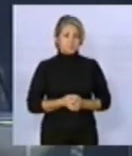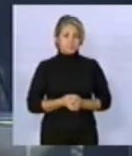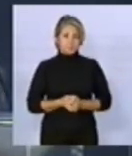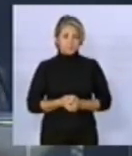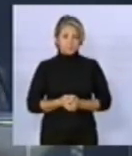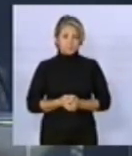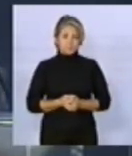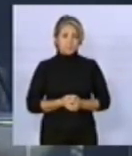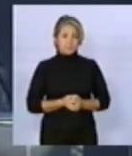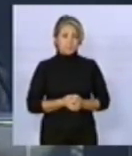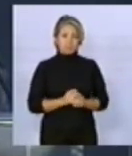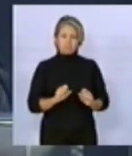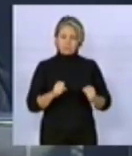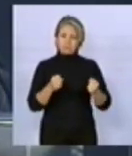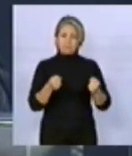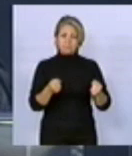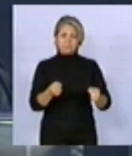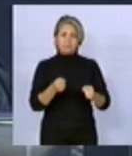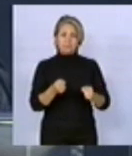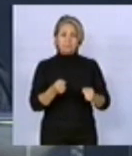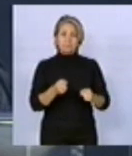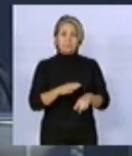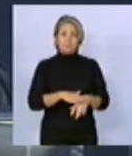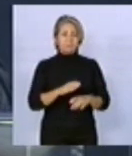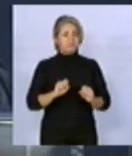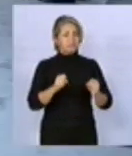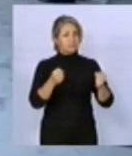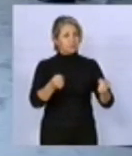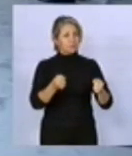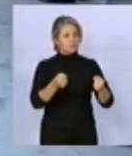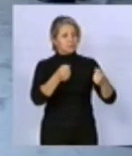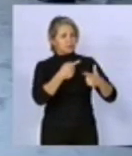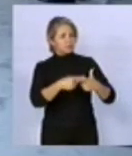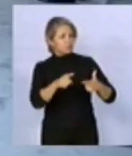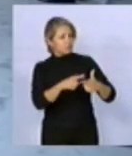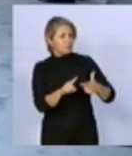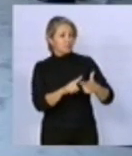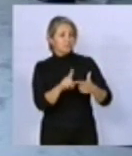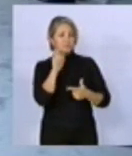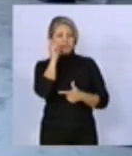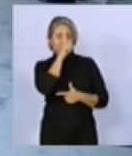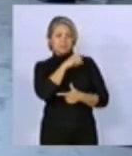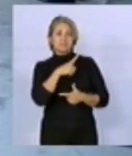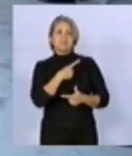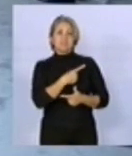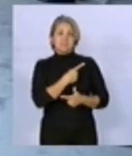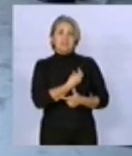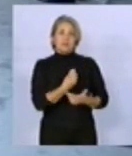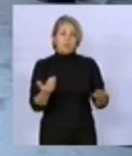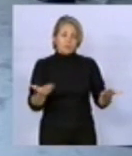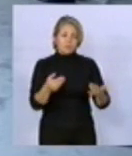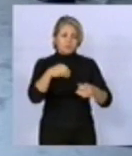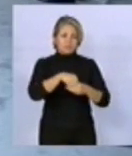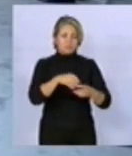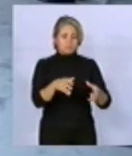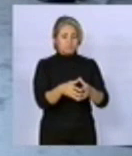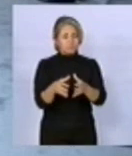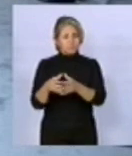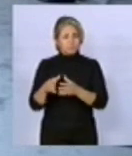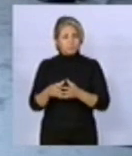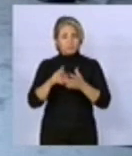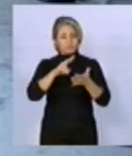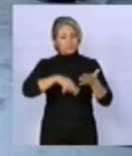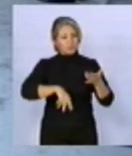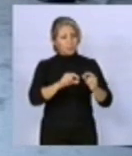dar mais força a situação delicada que vive hoje o setor do setor eu gostaria de ler um